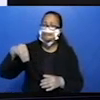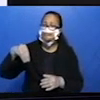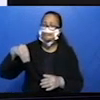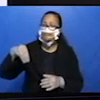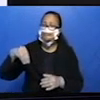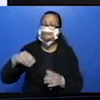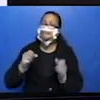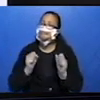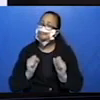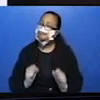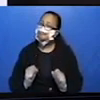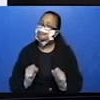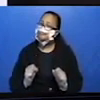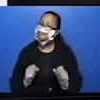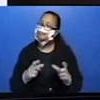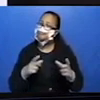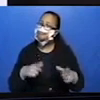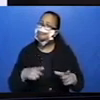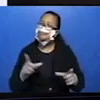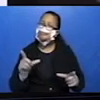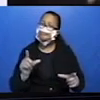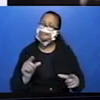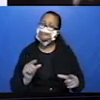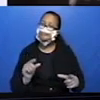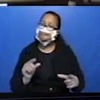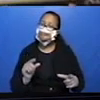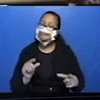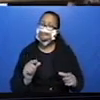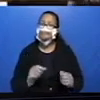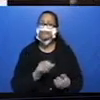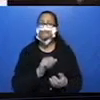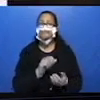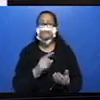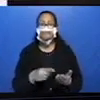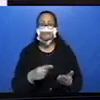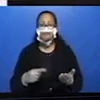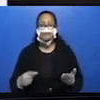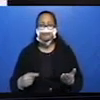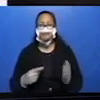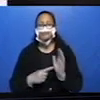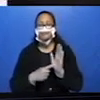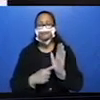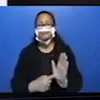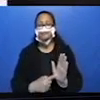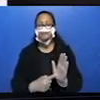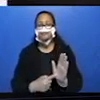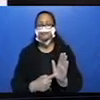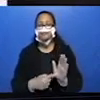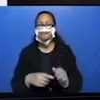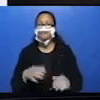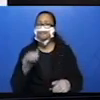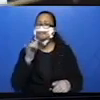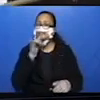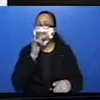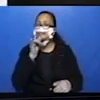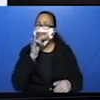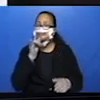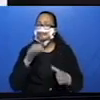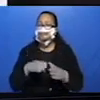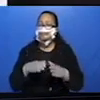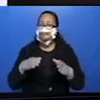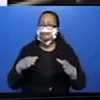bem pequenos. Aqui a apostila nos mostra o exemplo de uma grande horta. Olha